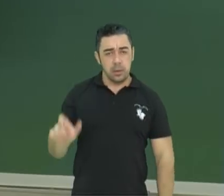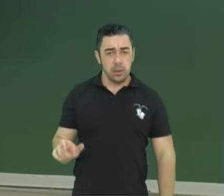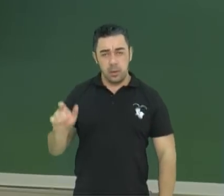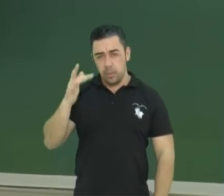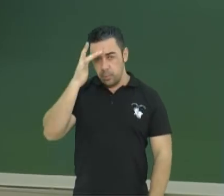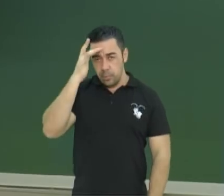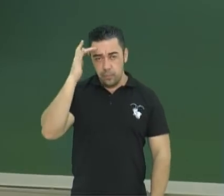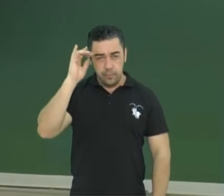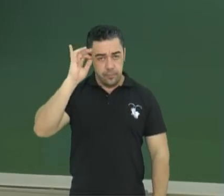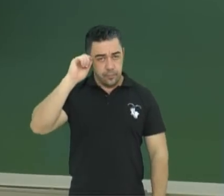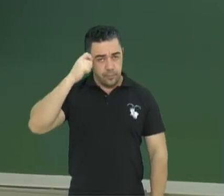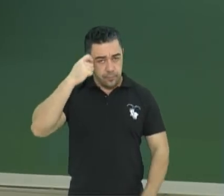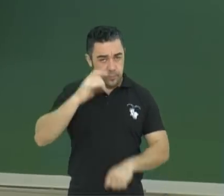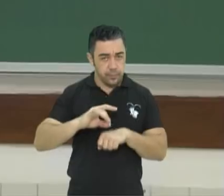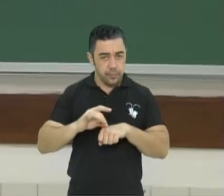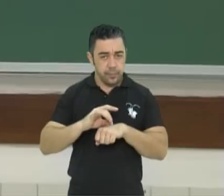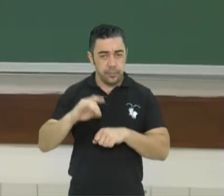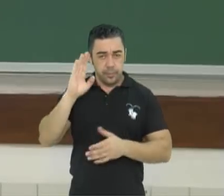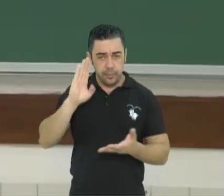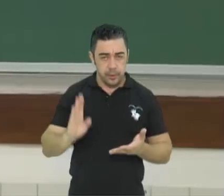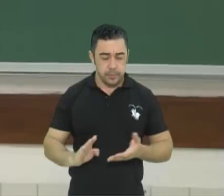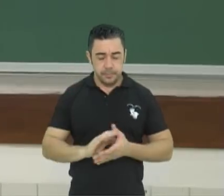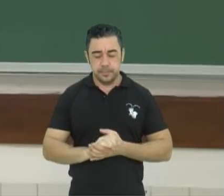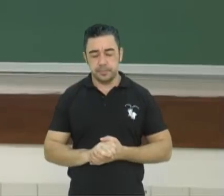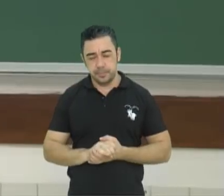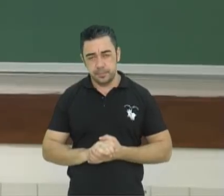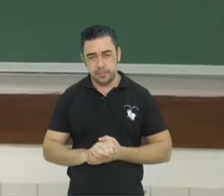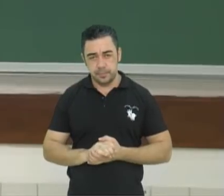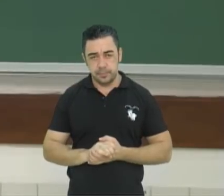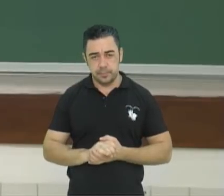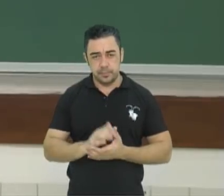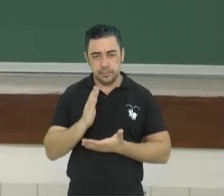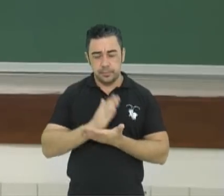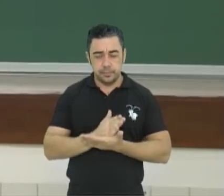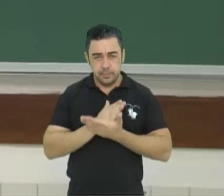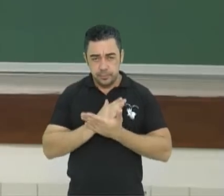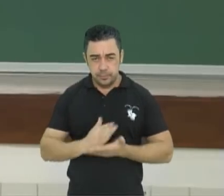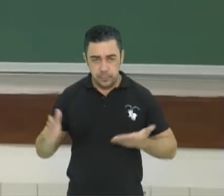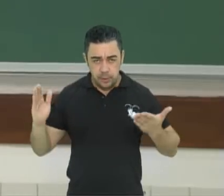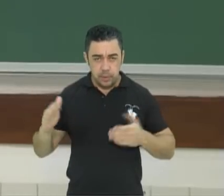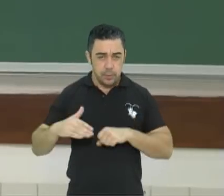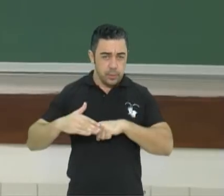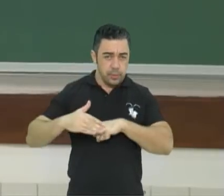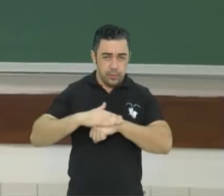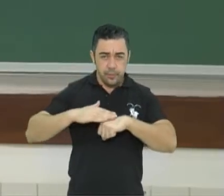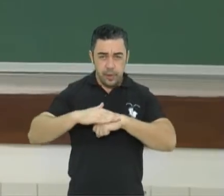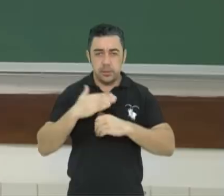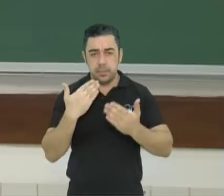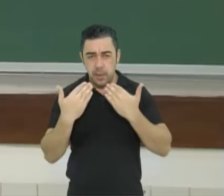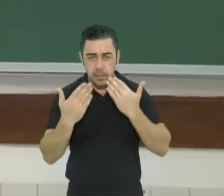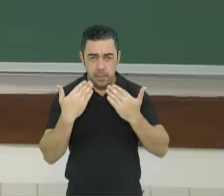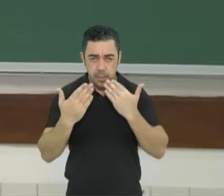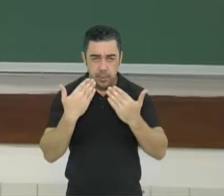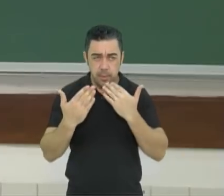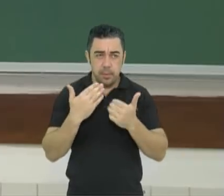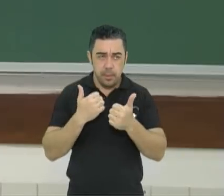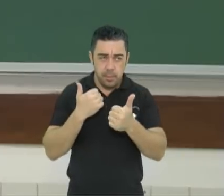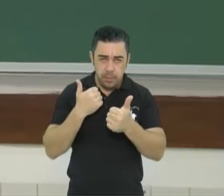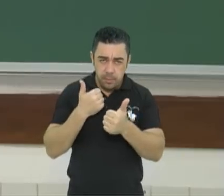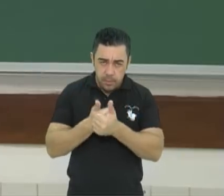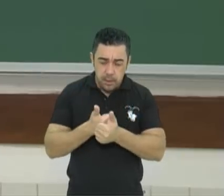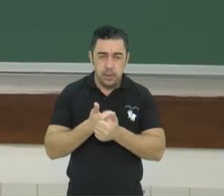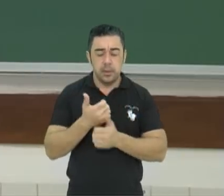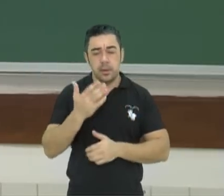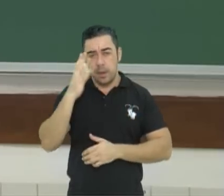no Brasil. Então, assim, começando para o nosso início de conversa, o nosso bate-papo vai ficando mais próximo, a gente vai entendendo